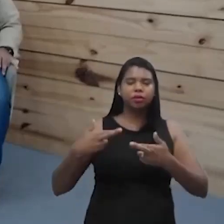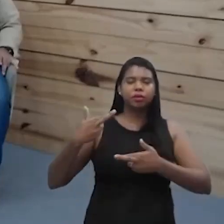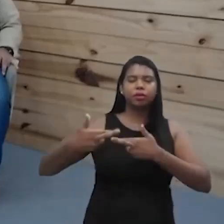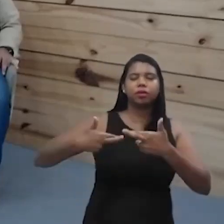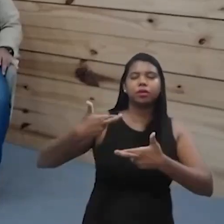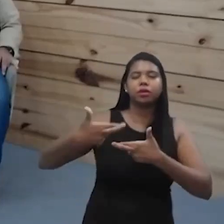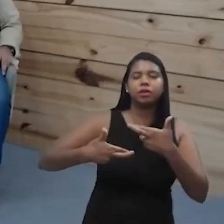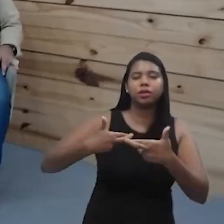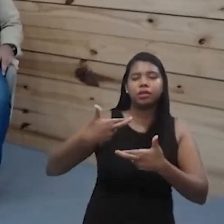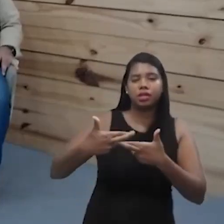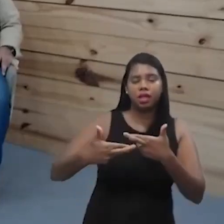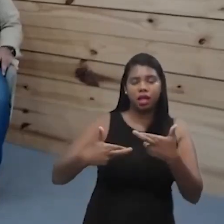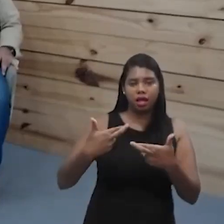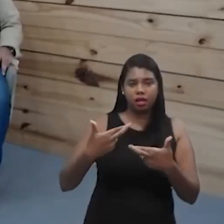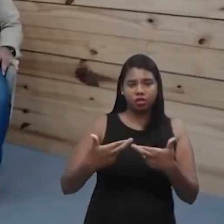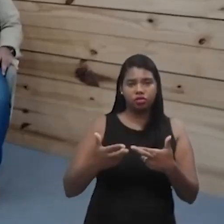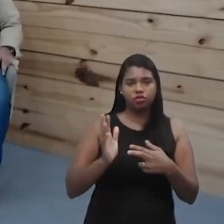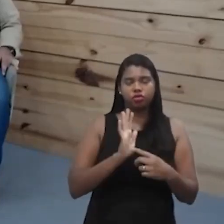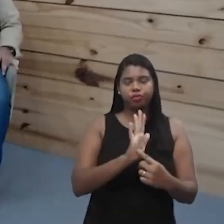sustentável e trabalhando mais